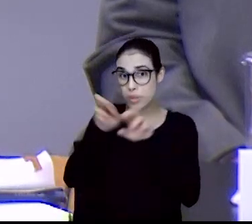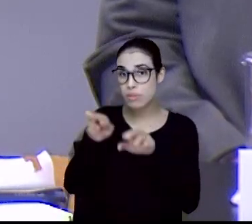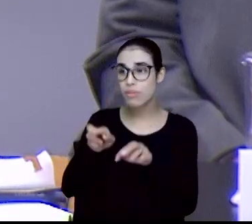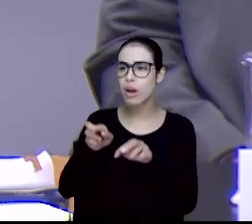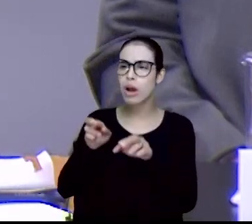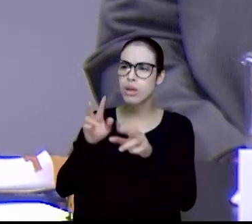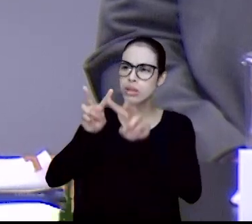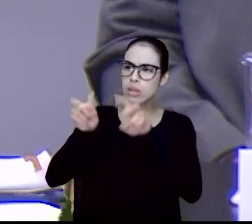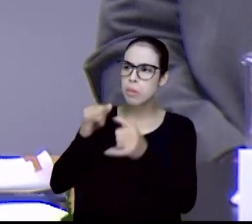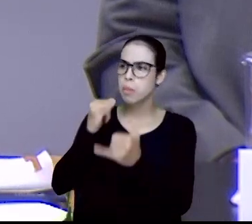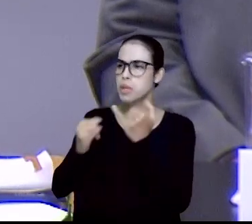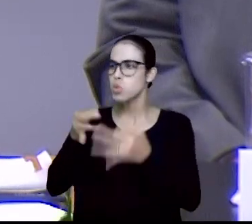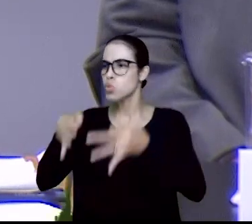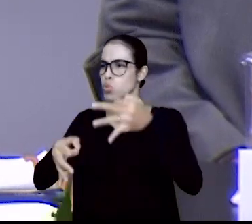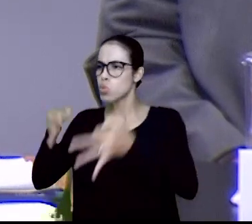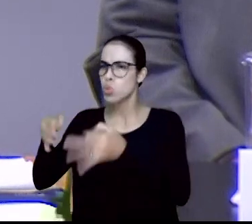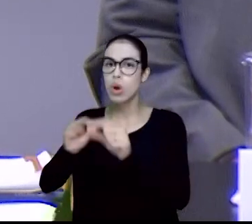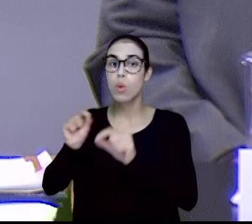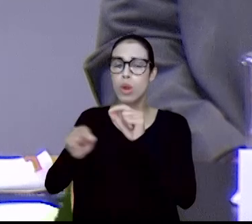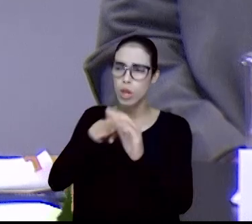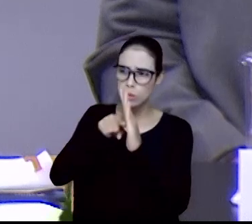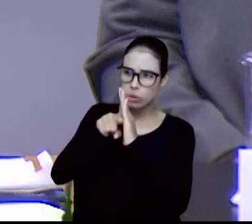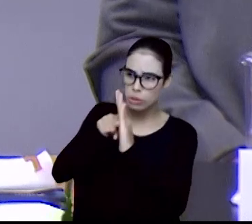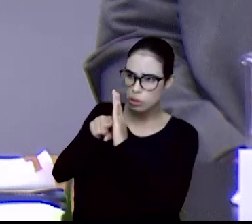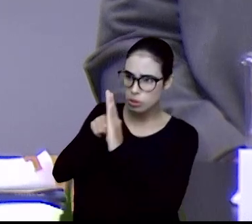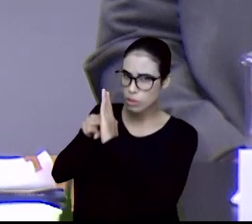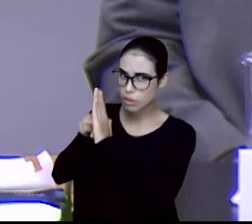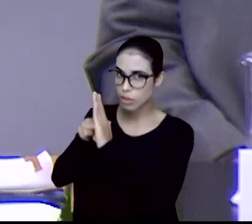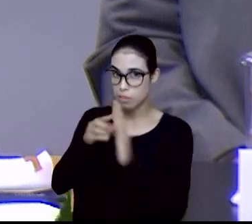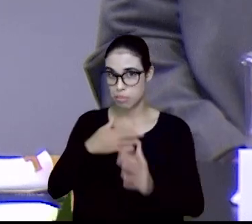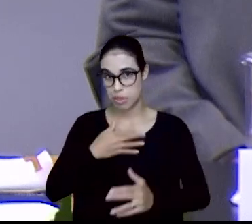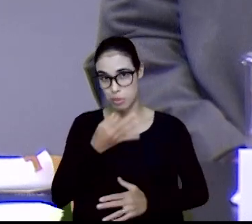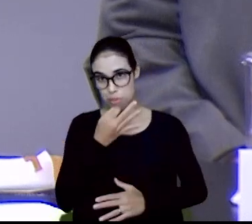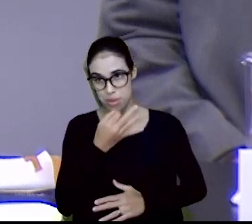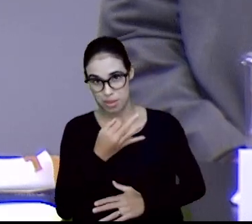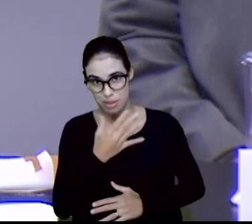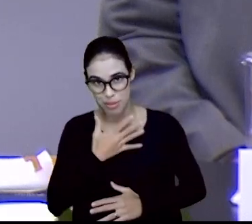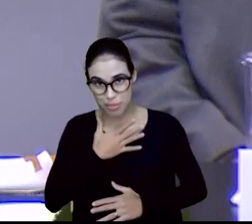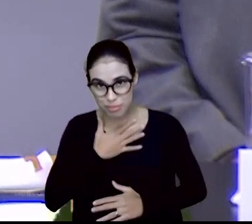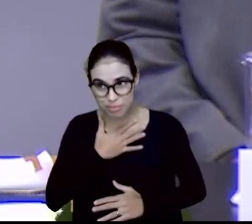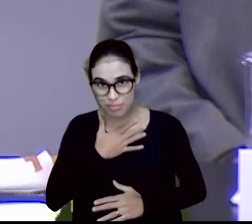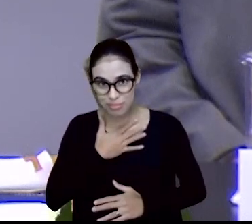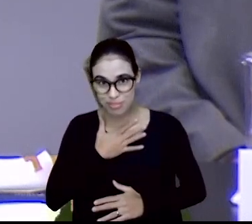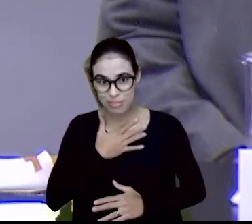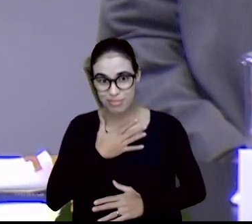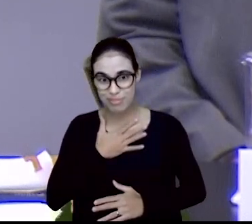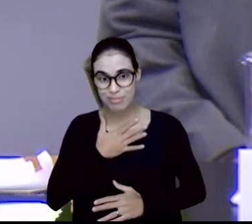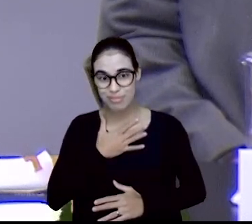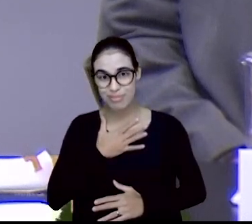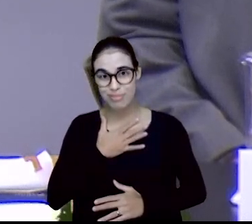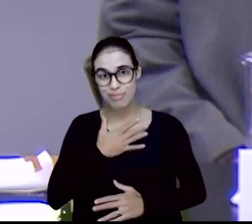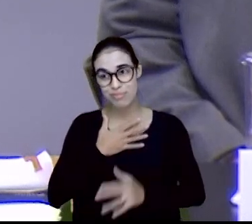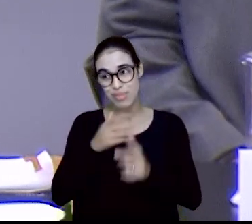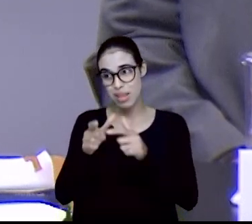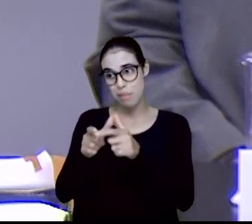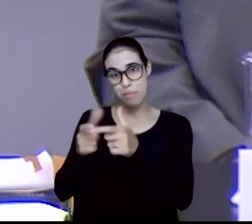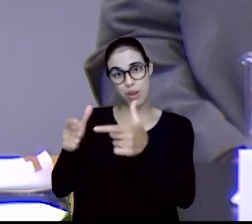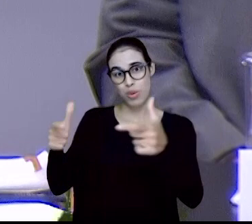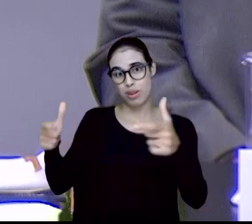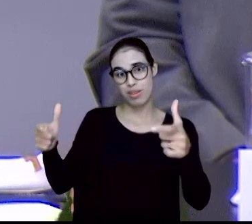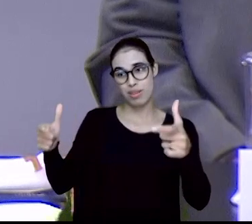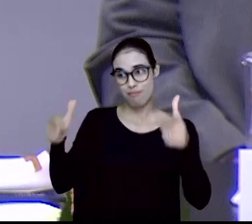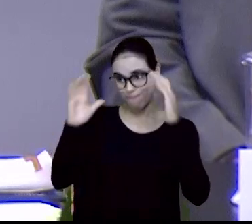que, ressalvada a minha opinião pessoal, vírgula, esse é o entendimento dominante que eu aqui